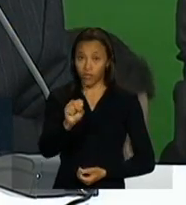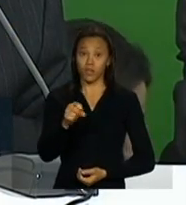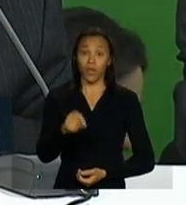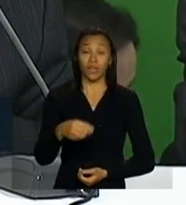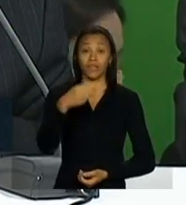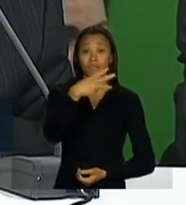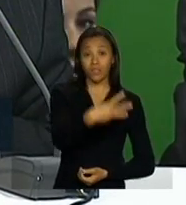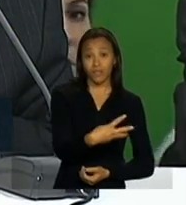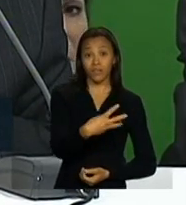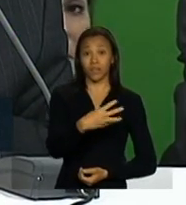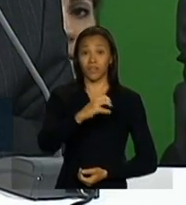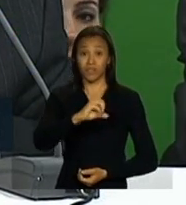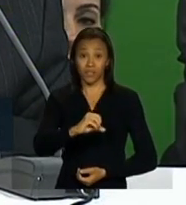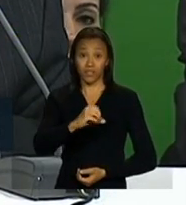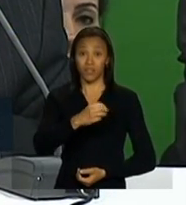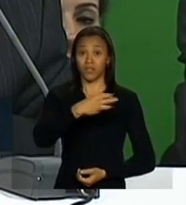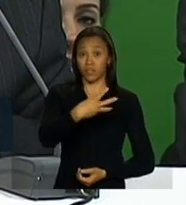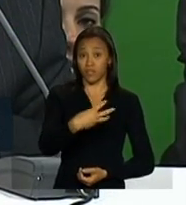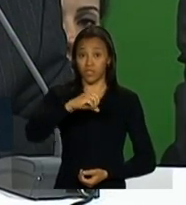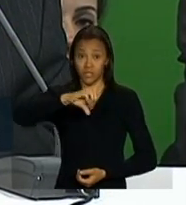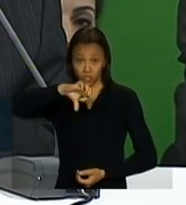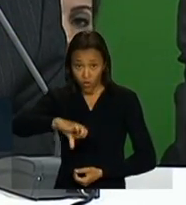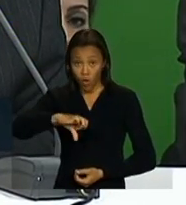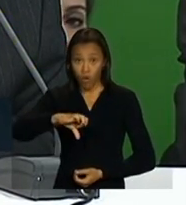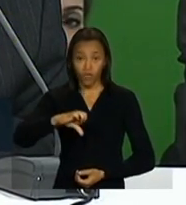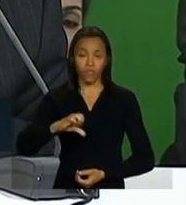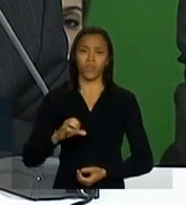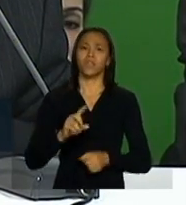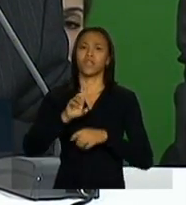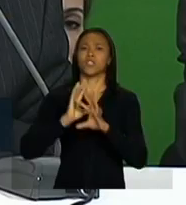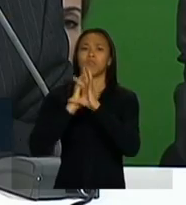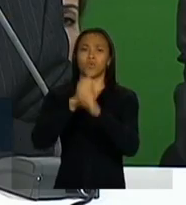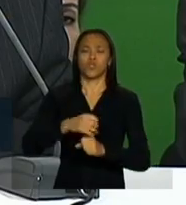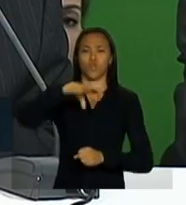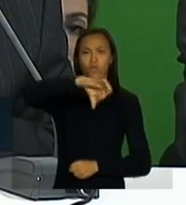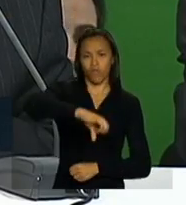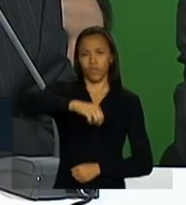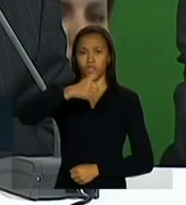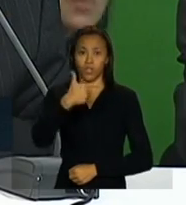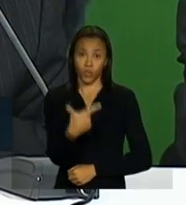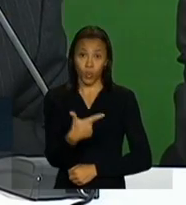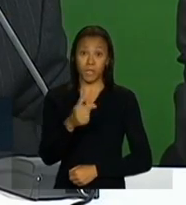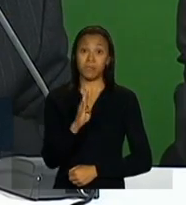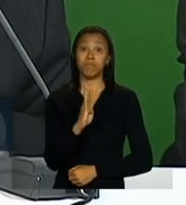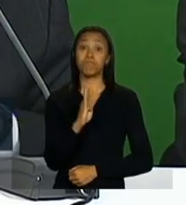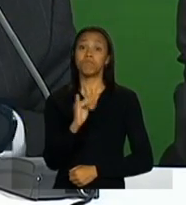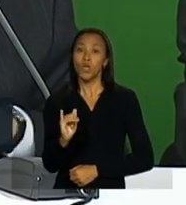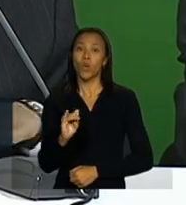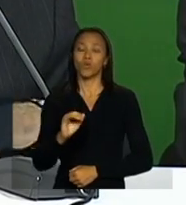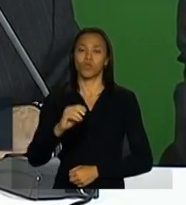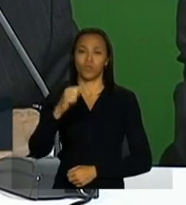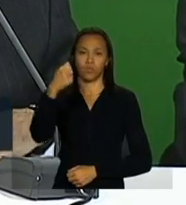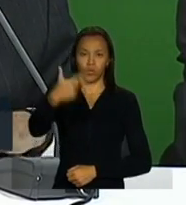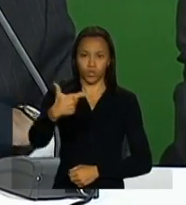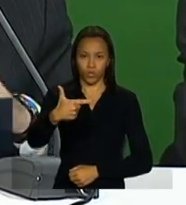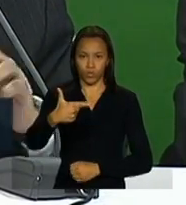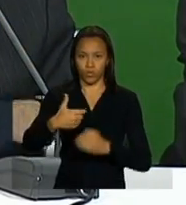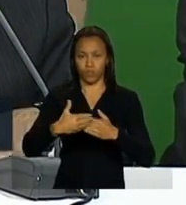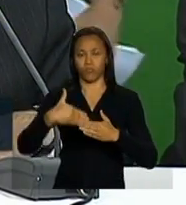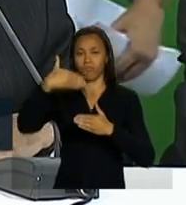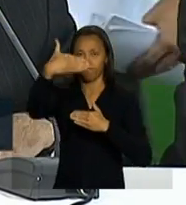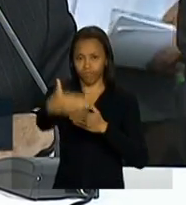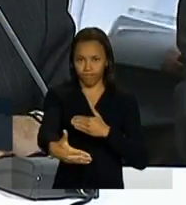309 no primeiro período e 92 milhões no segundo período. O outro